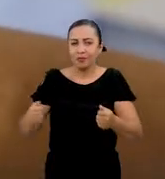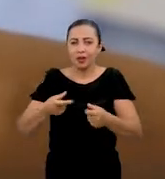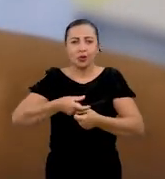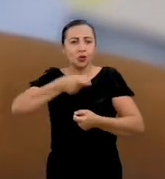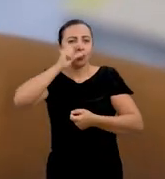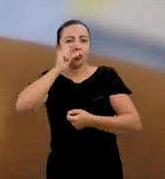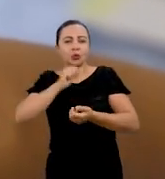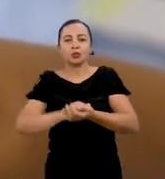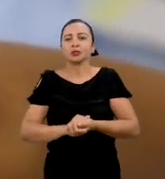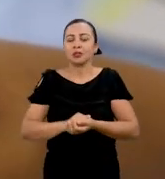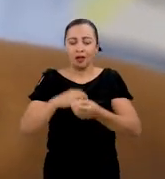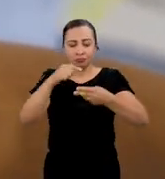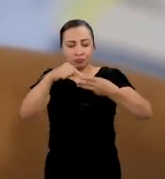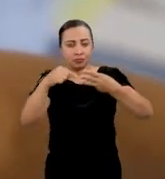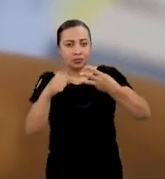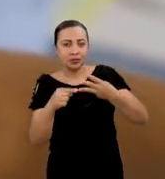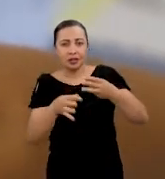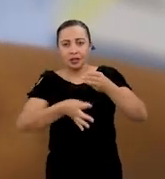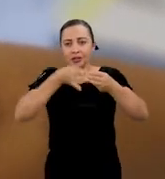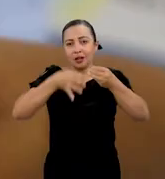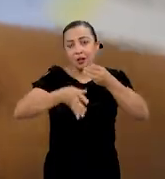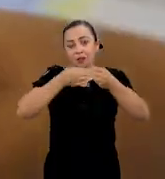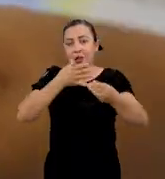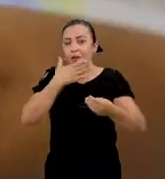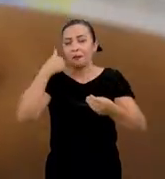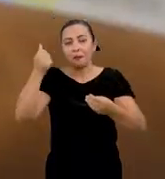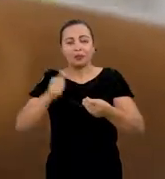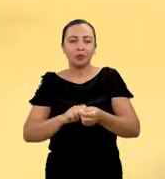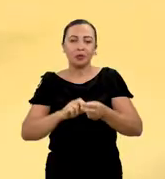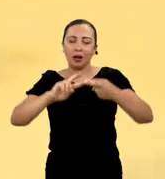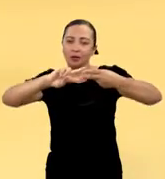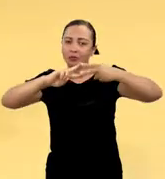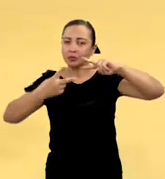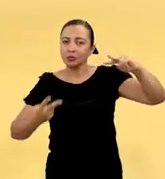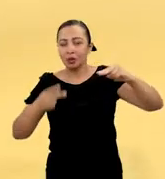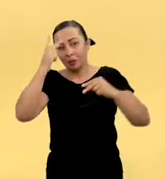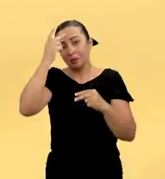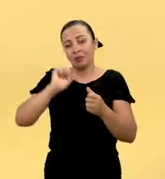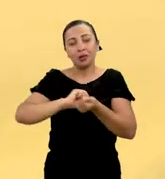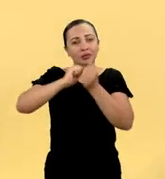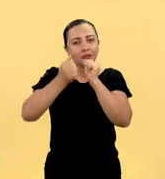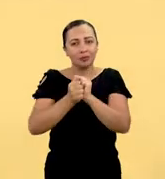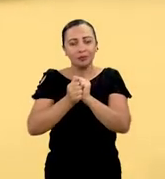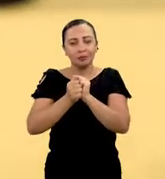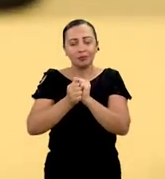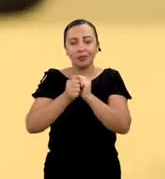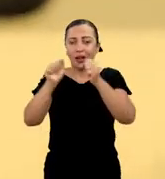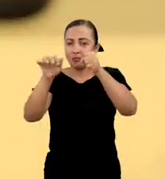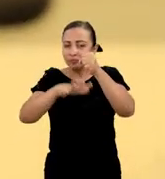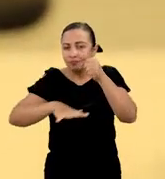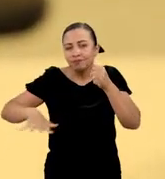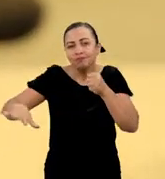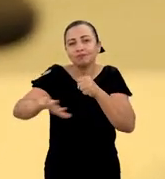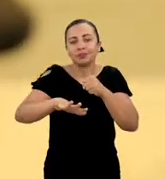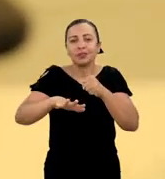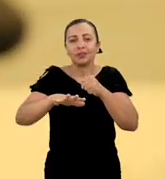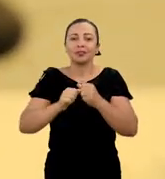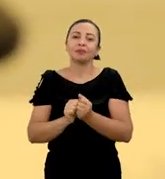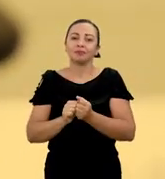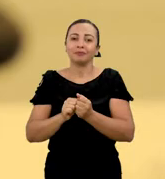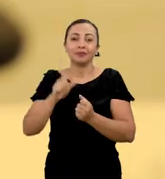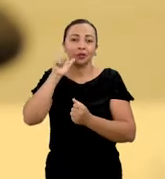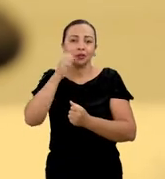diversos tipos de licores a partir de três variedades de uva melhorar geneticamente para se adaptar o sertão da pia de